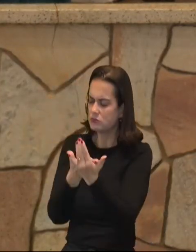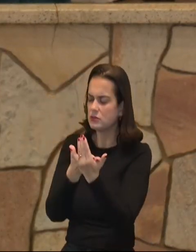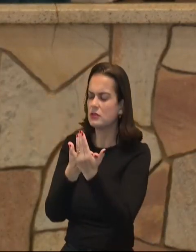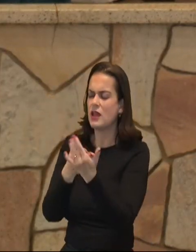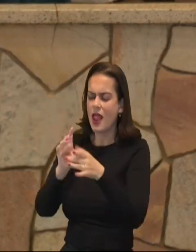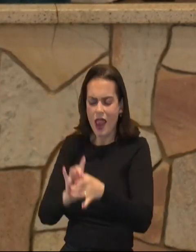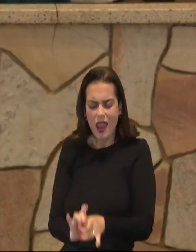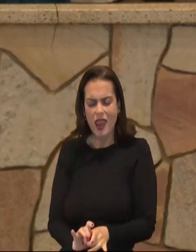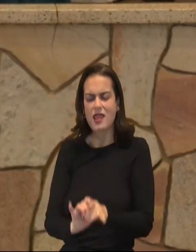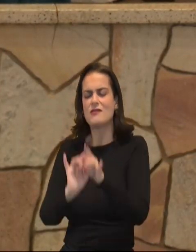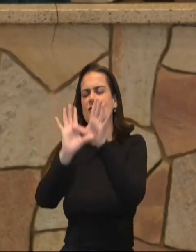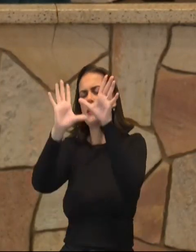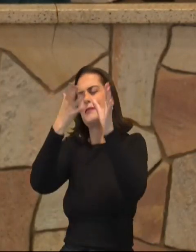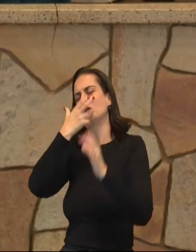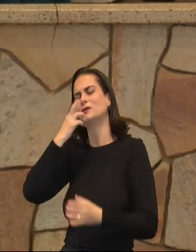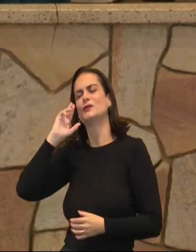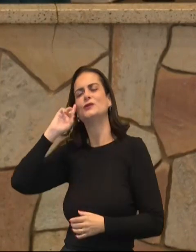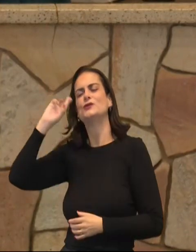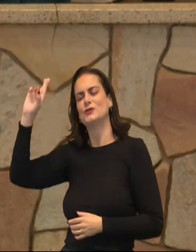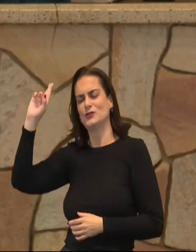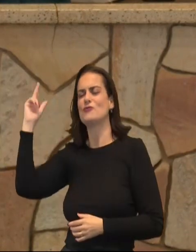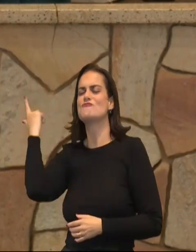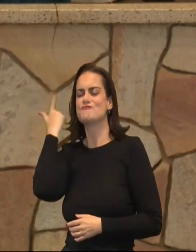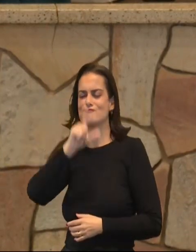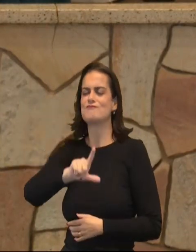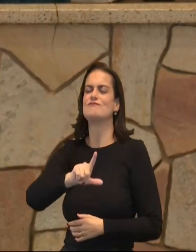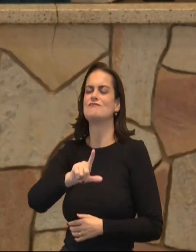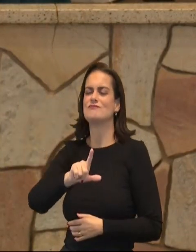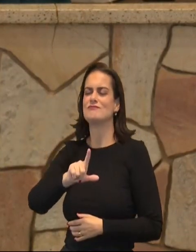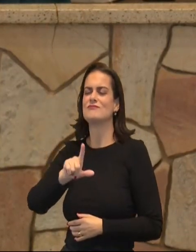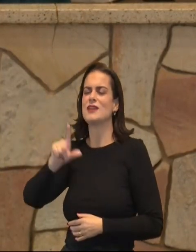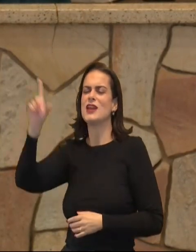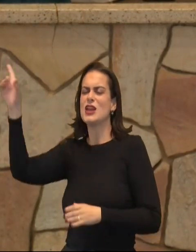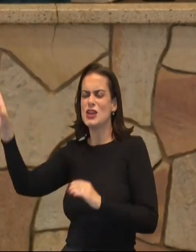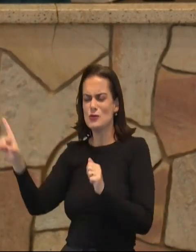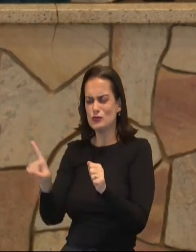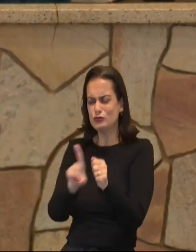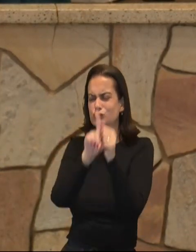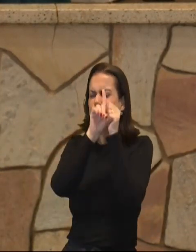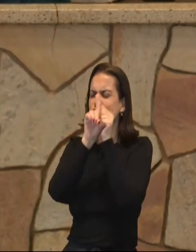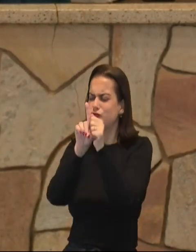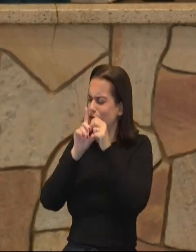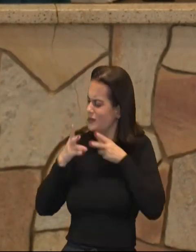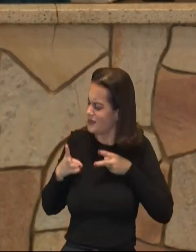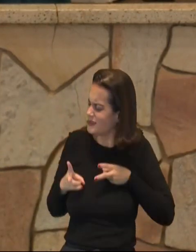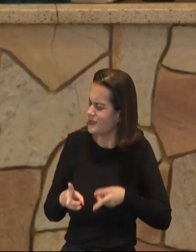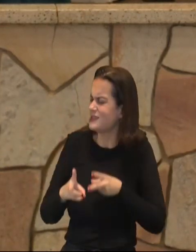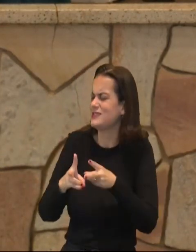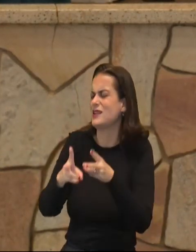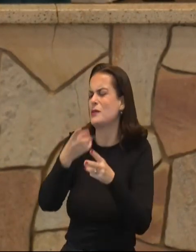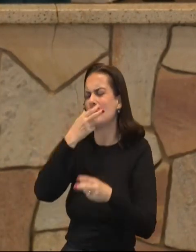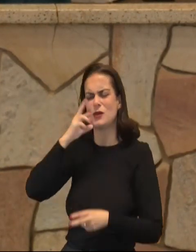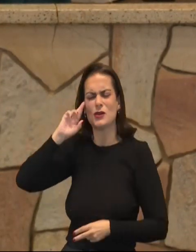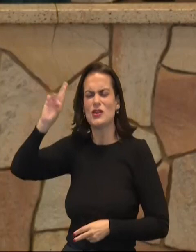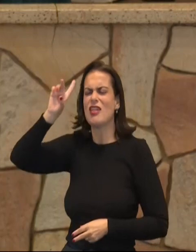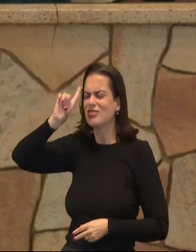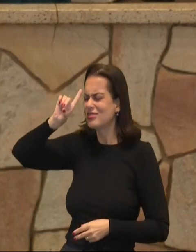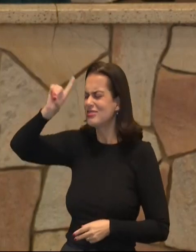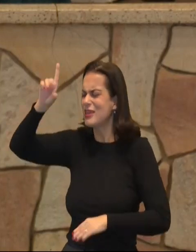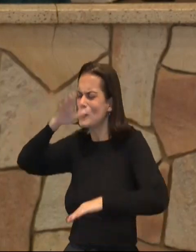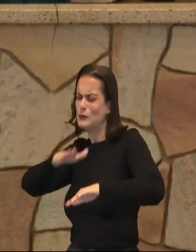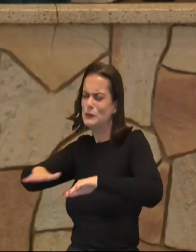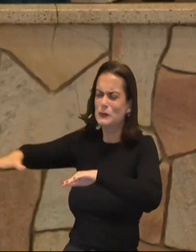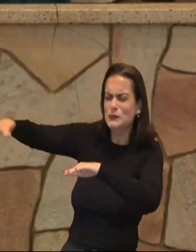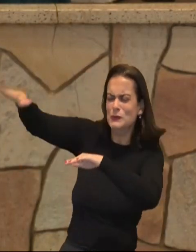o livramento do Senhor virá, que a presença do Senhor é real e constante, que o Senhor é Deus acima